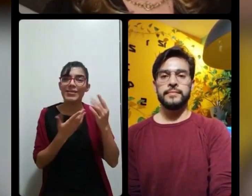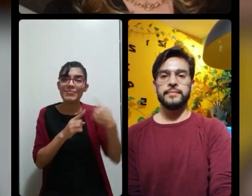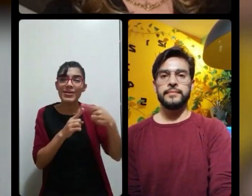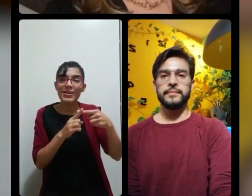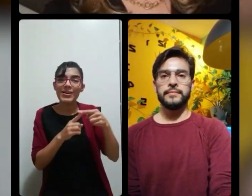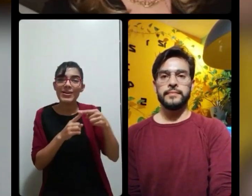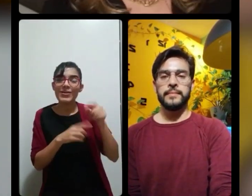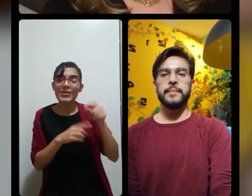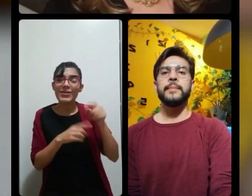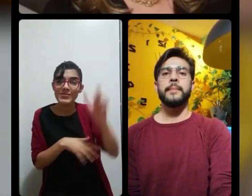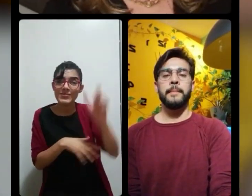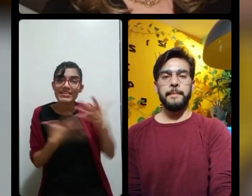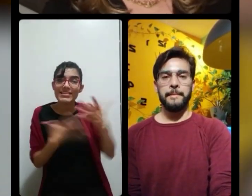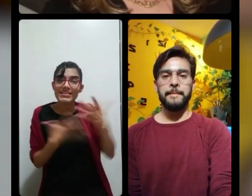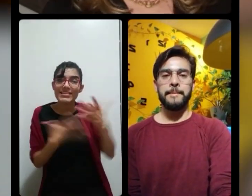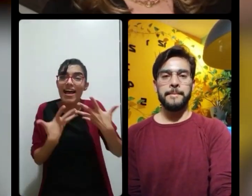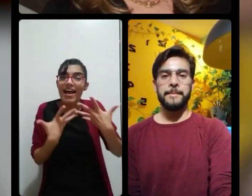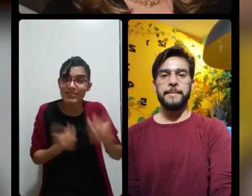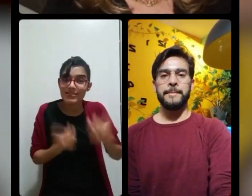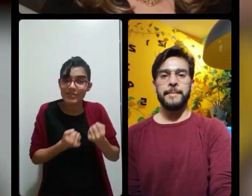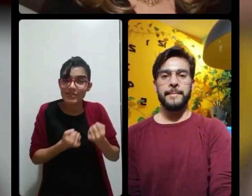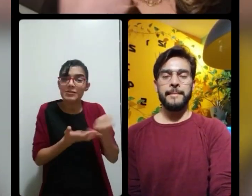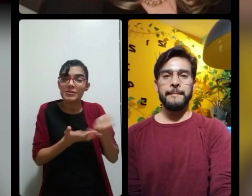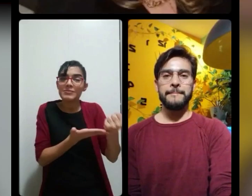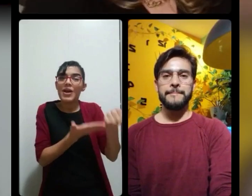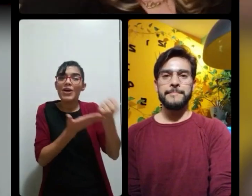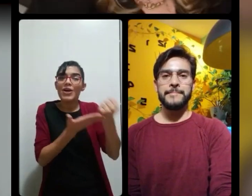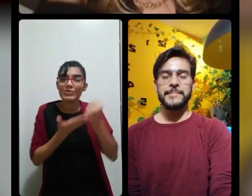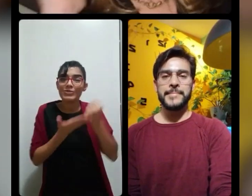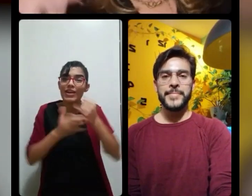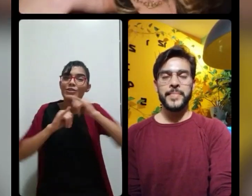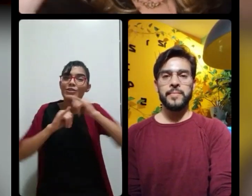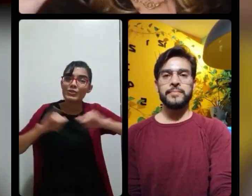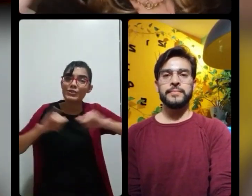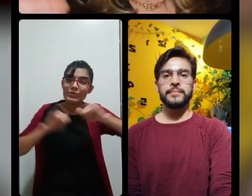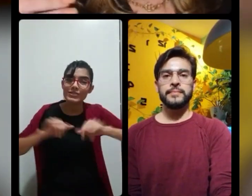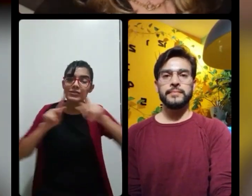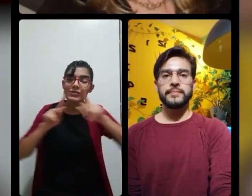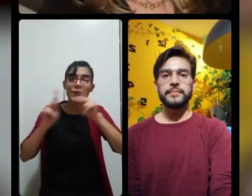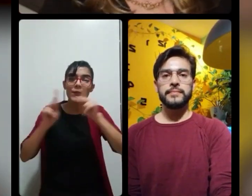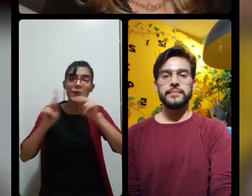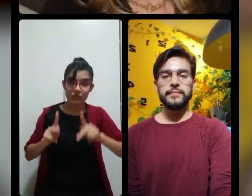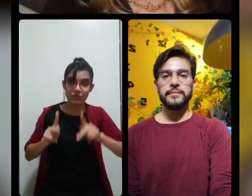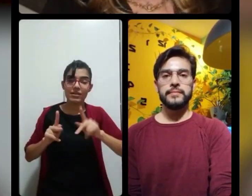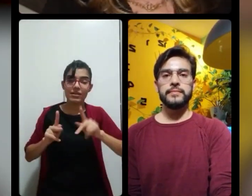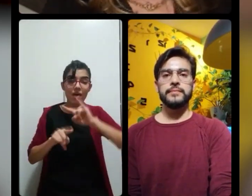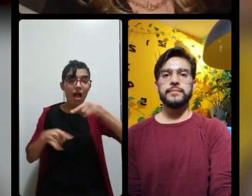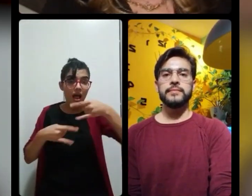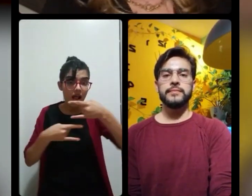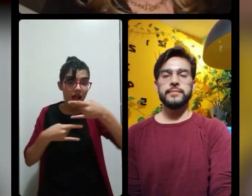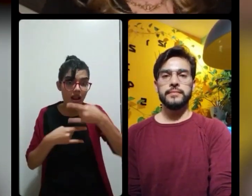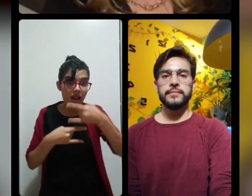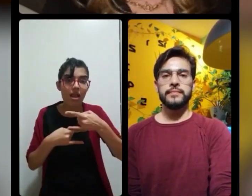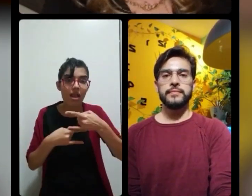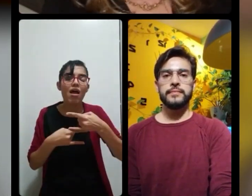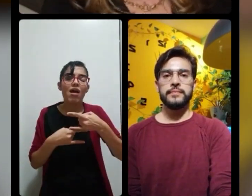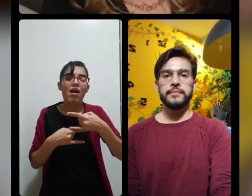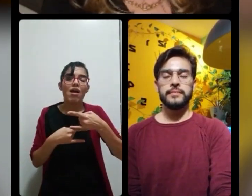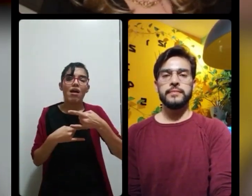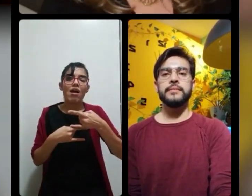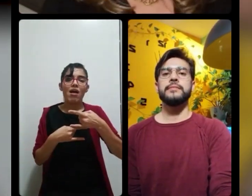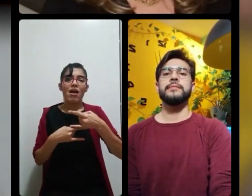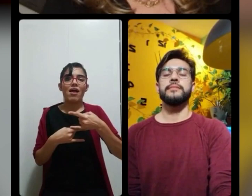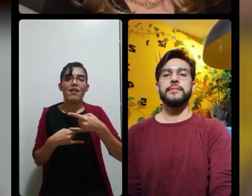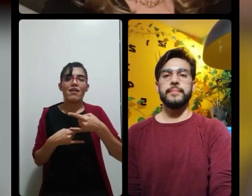de divulgar o projeto, porque essas lives, na verdade, elas antecedem o lançamento da antologia virtual, do